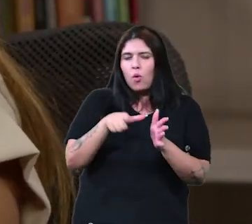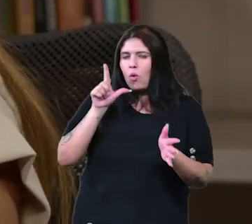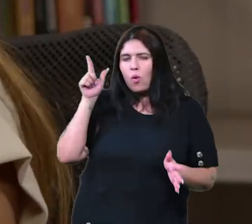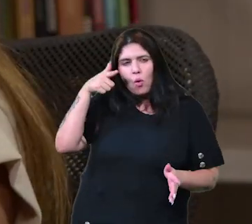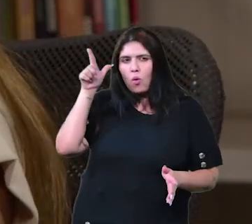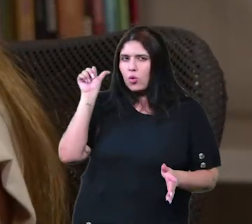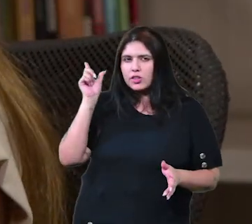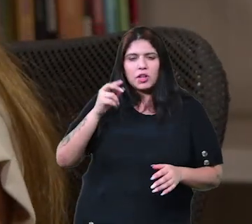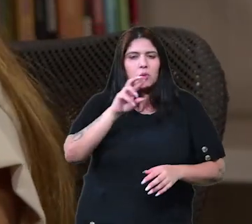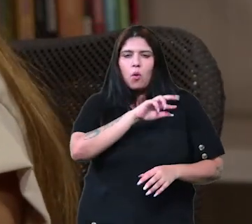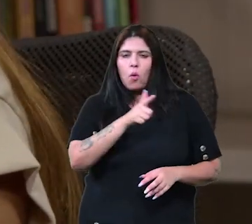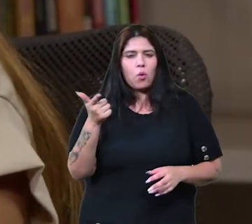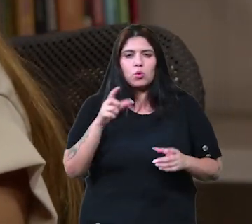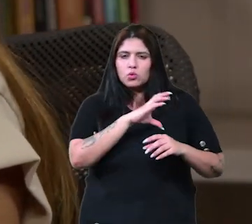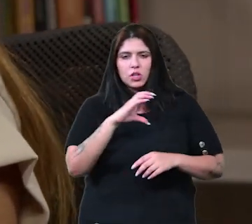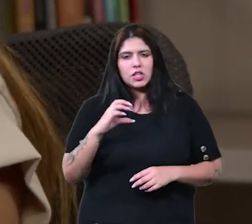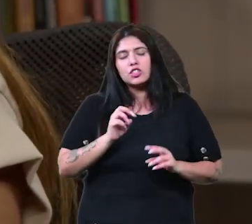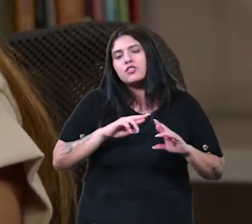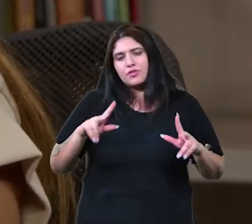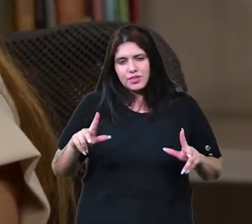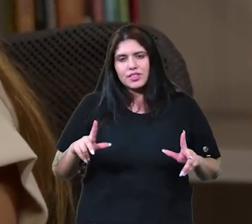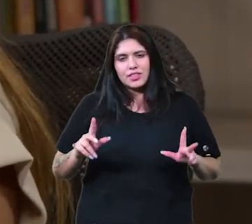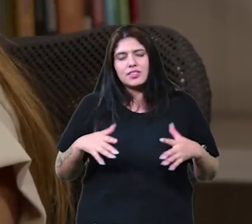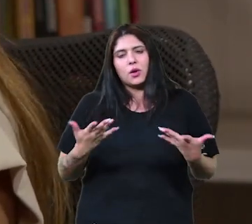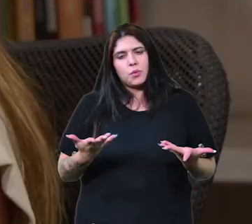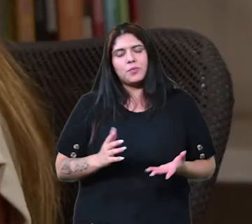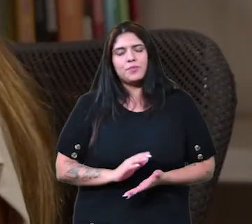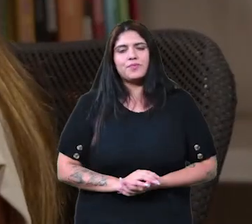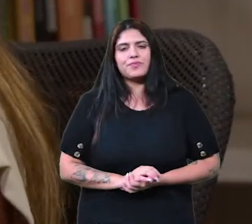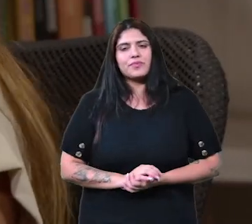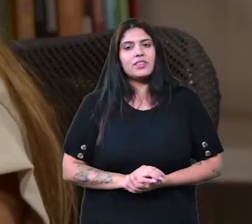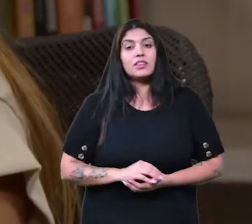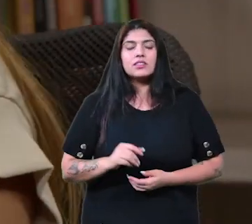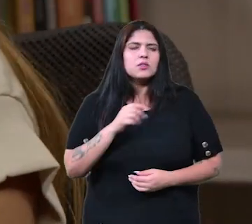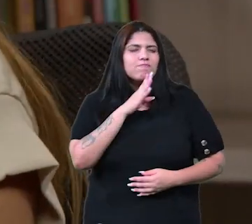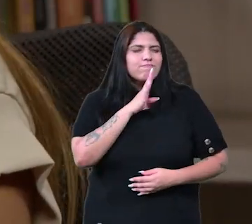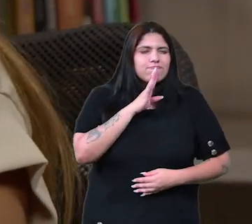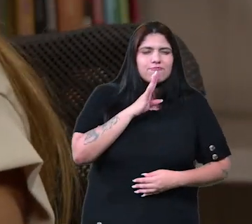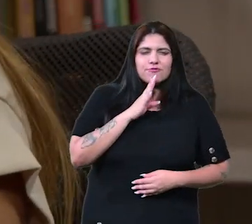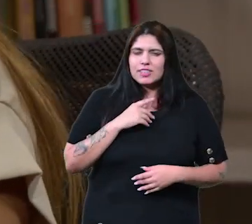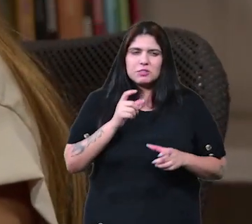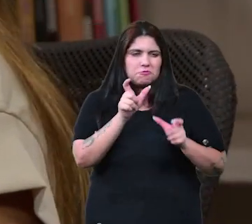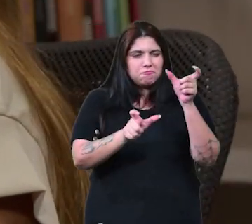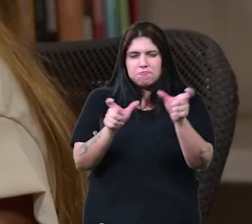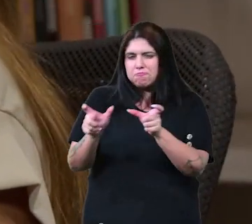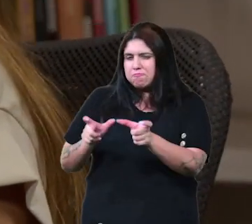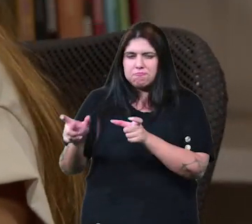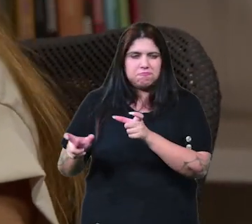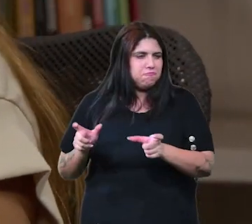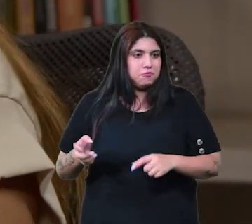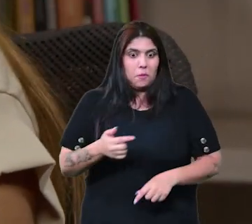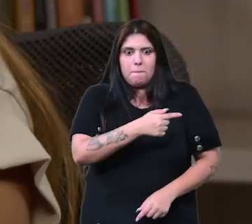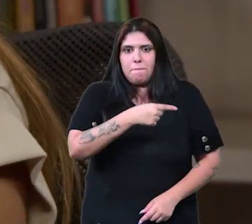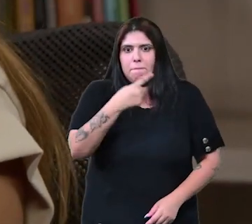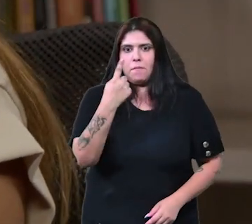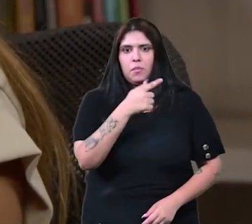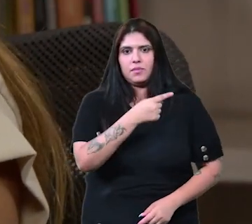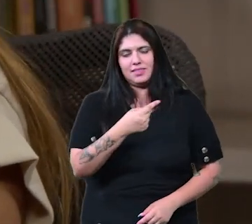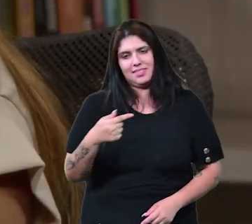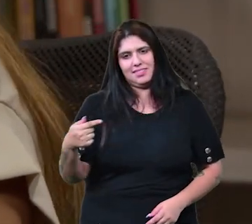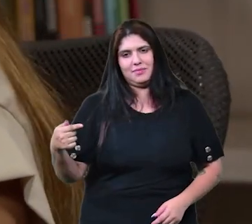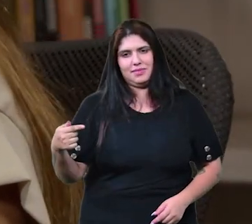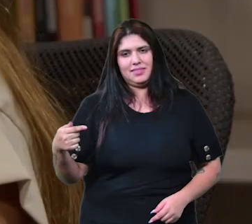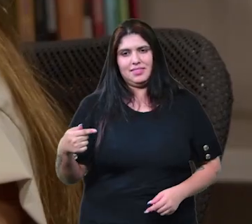essa rotatividade muito grande. Você conhece muitas pessoas em uma semana. Mas eu acho que isso é uma das partes mais legais. Você conhece muitas culturas,